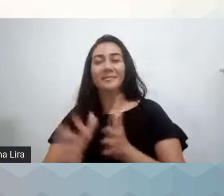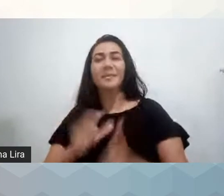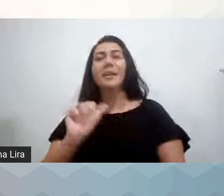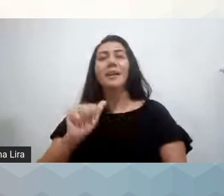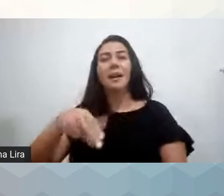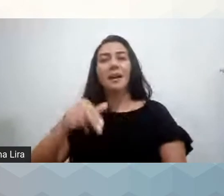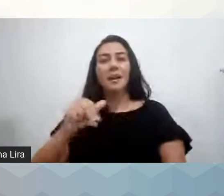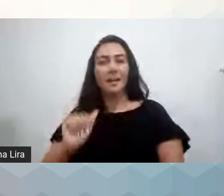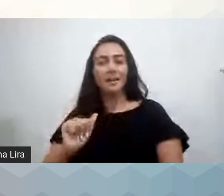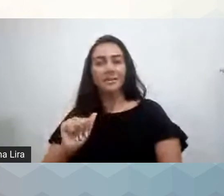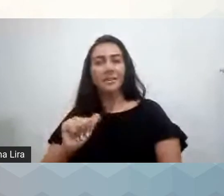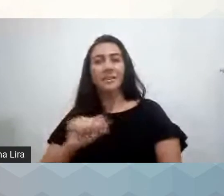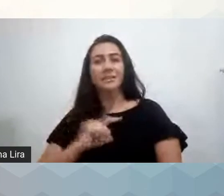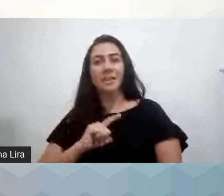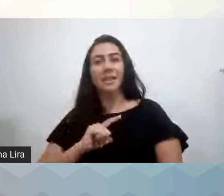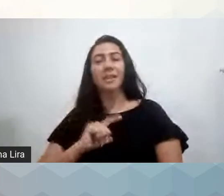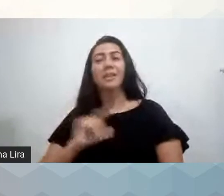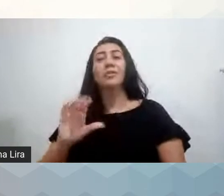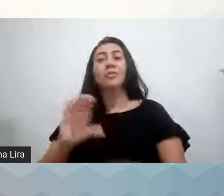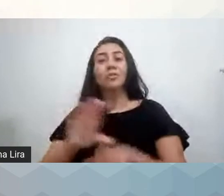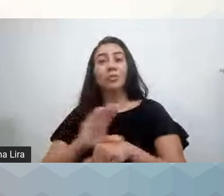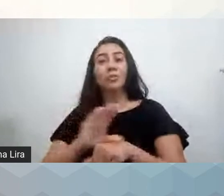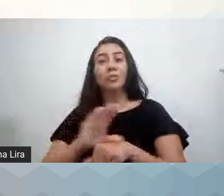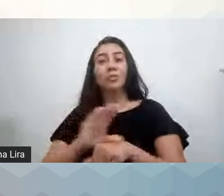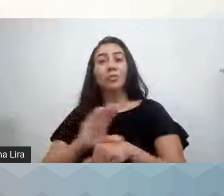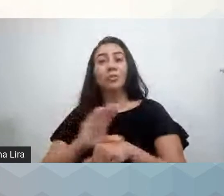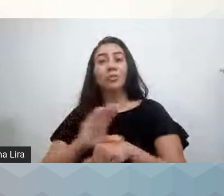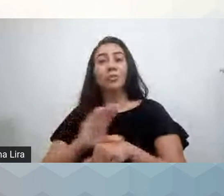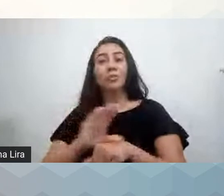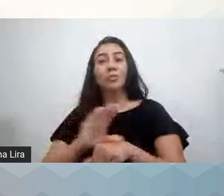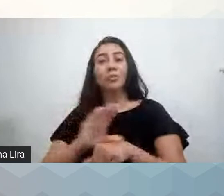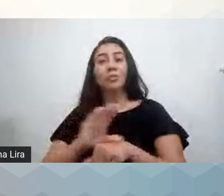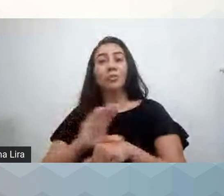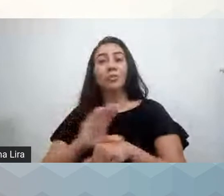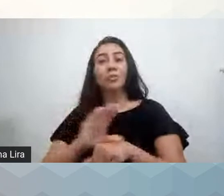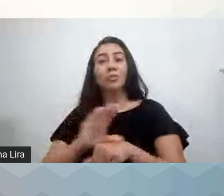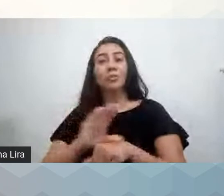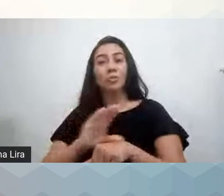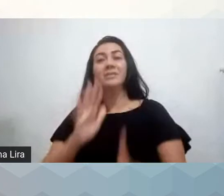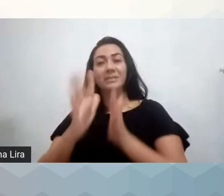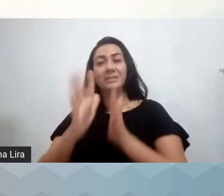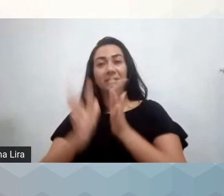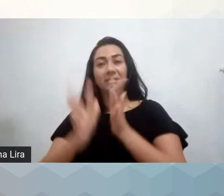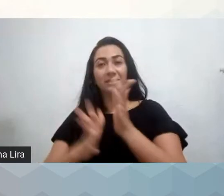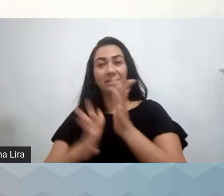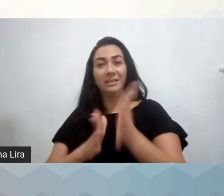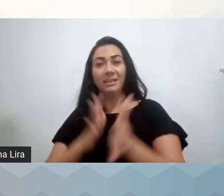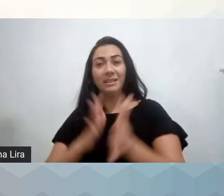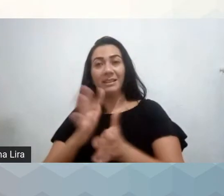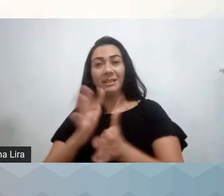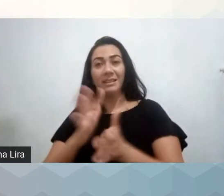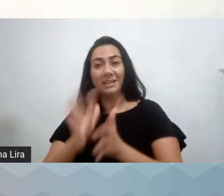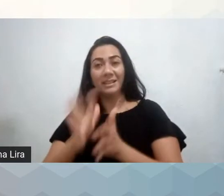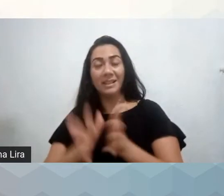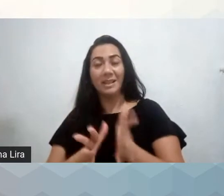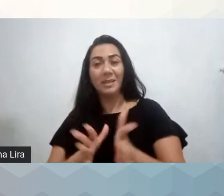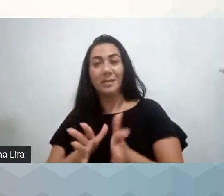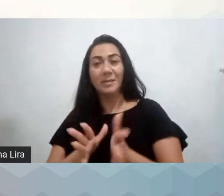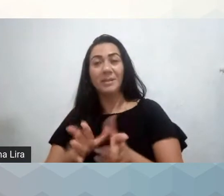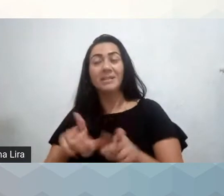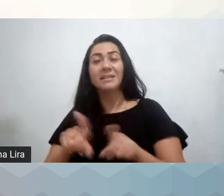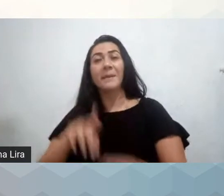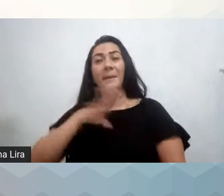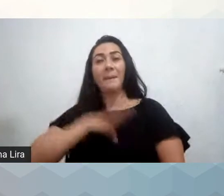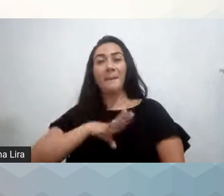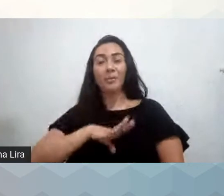em Letras Libras e Língua Portuguesa. Atuou como intérprete de Libras na Escola